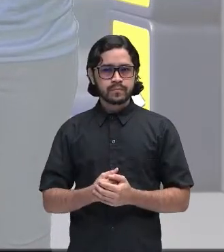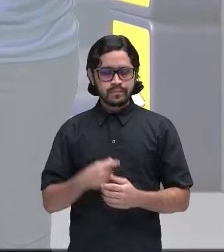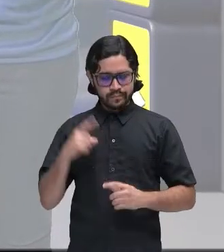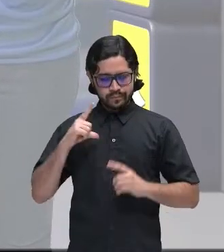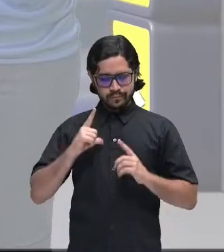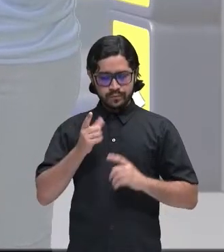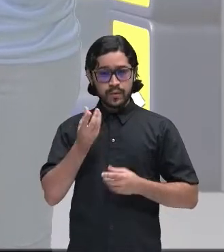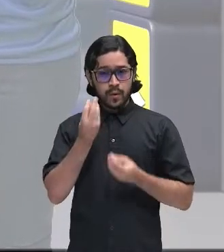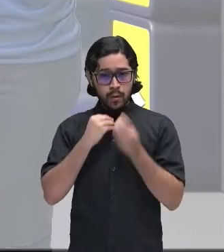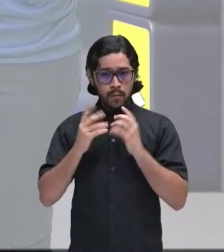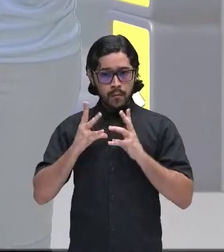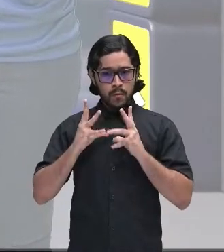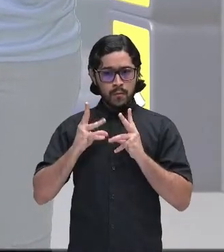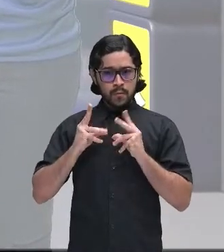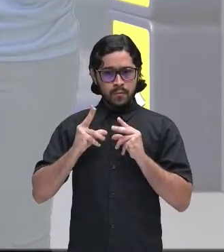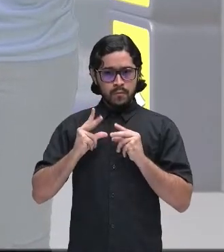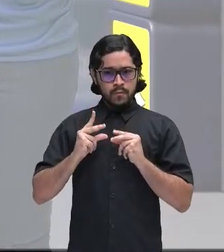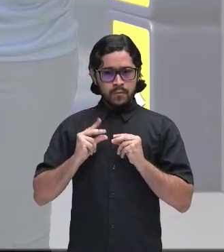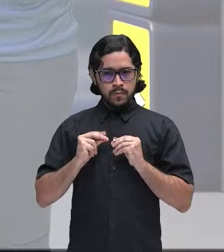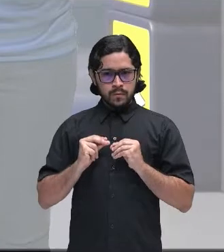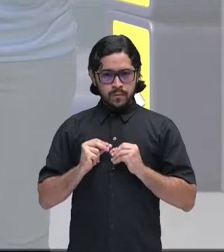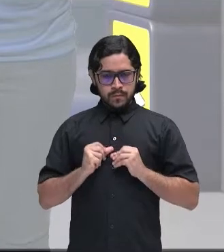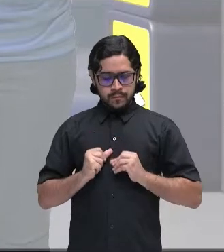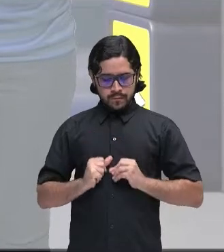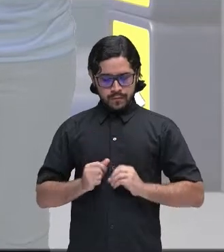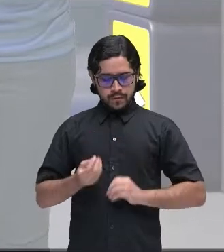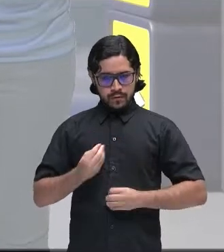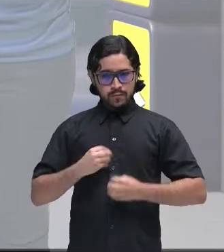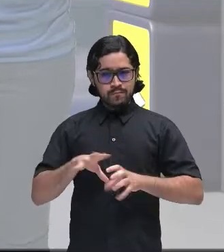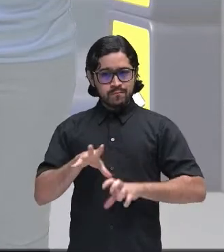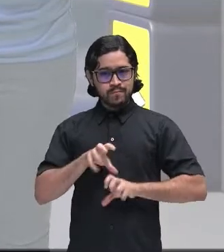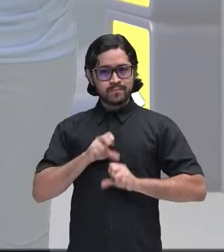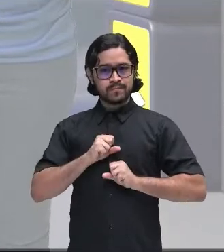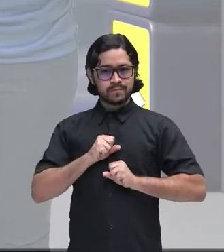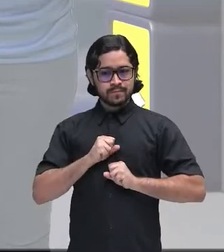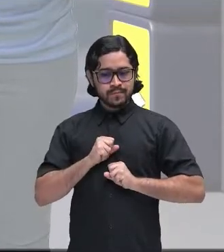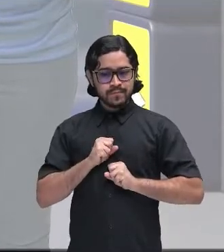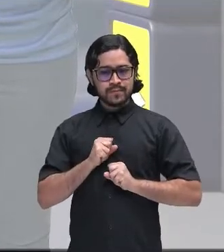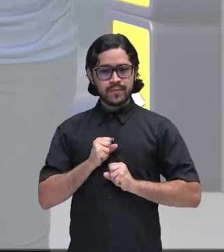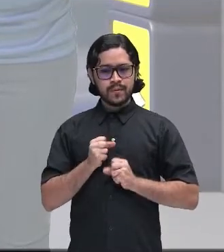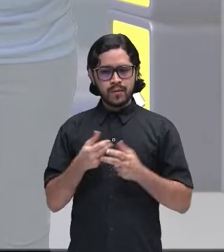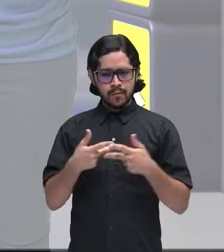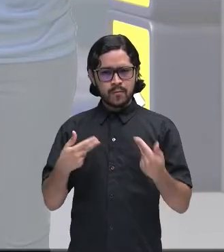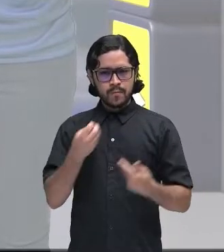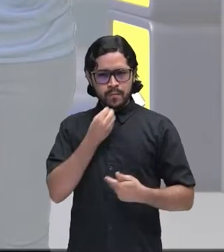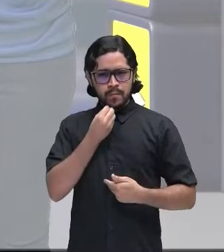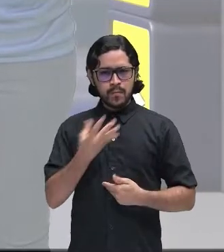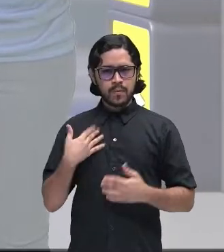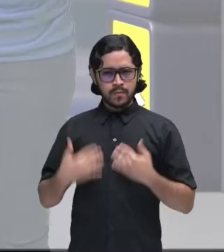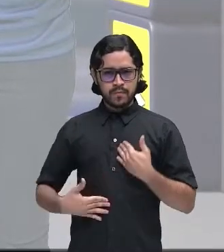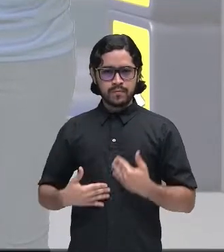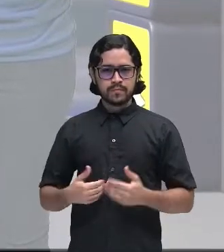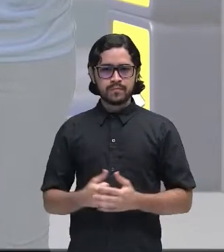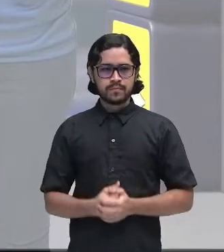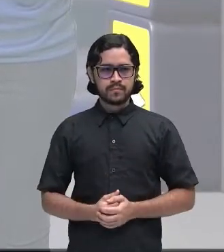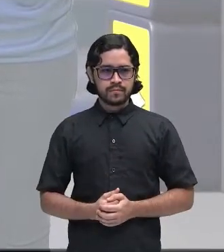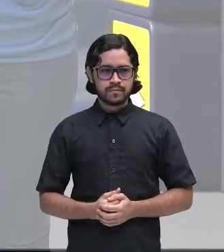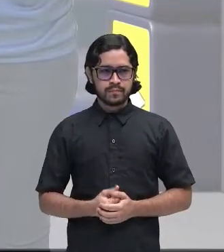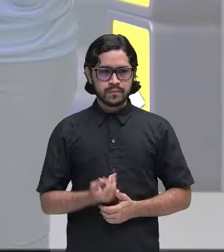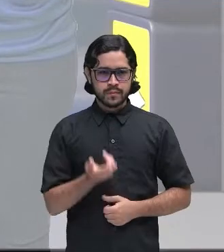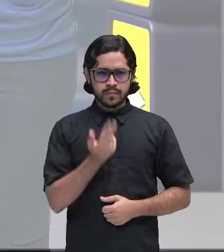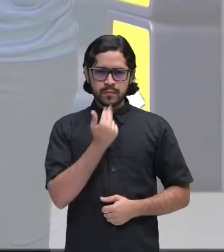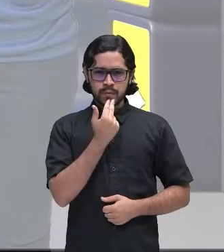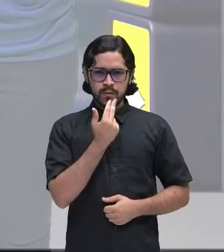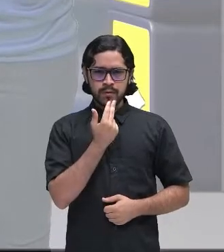transformar, né? Para absorver as substâncias necessárias como nos nossos nutrientes. Gente,